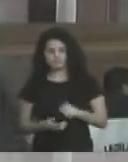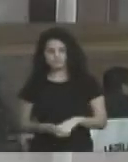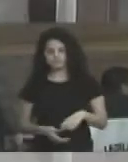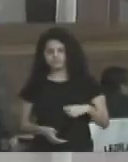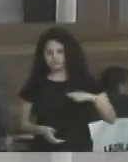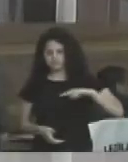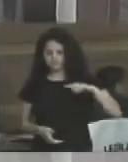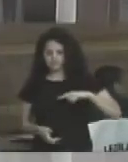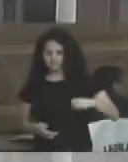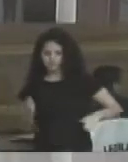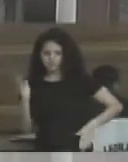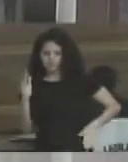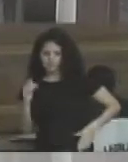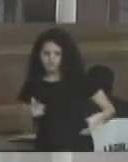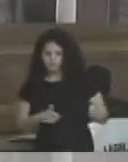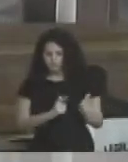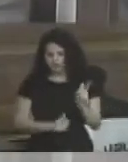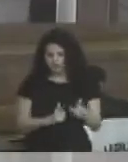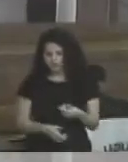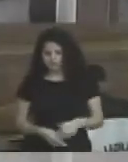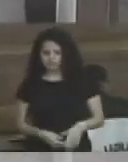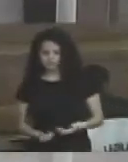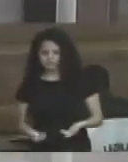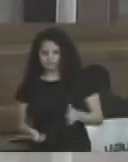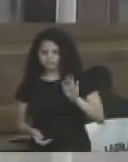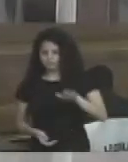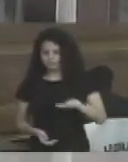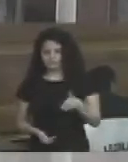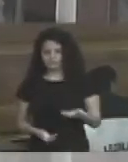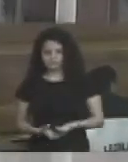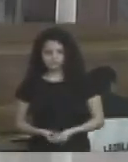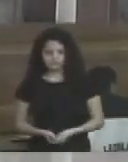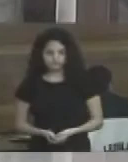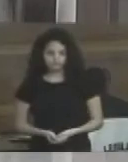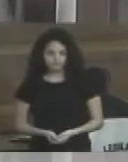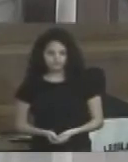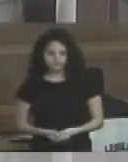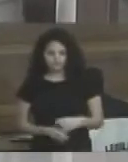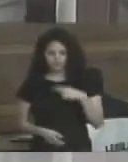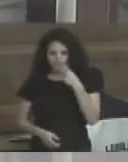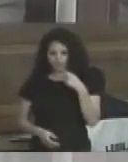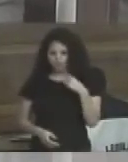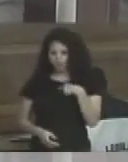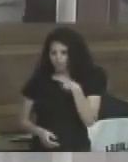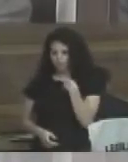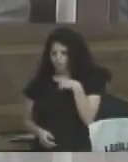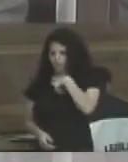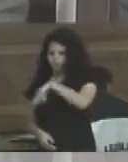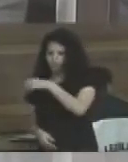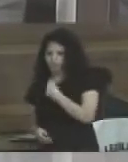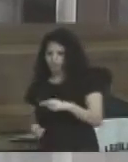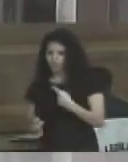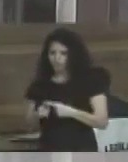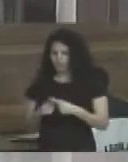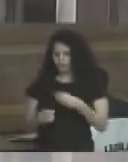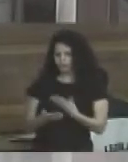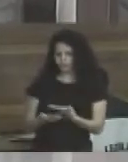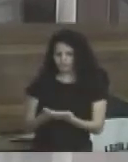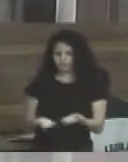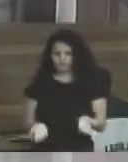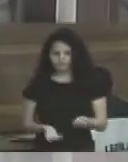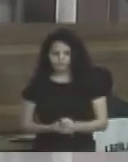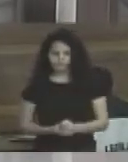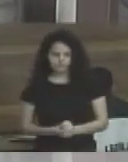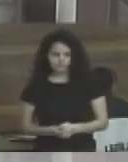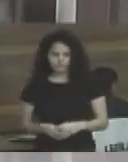fuzil, durante o dia. Ah, não posso ir porque é horário de escola. Então, deixa o bandido andar de fuzil. Infelizmente, nós estamos